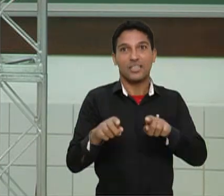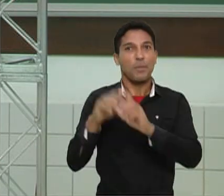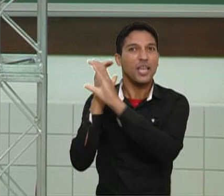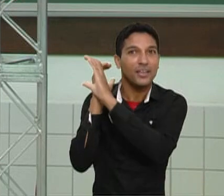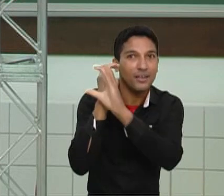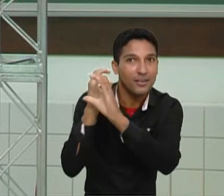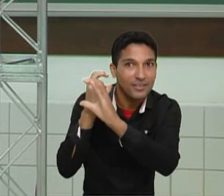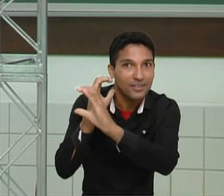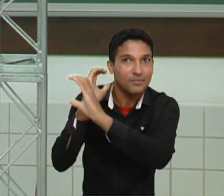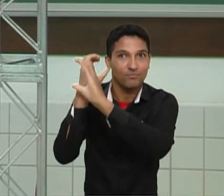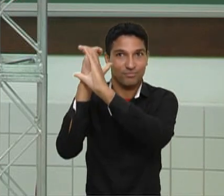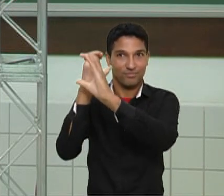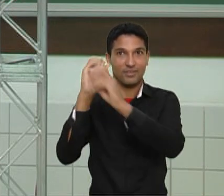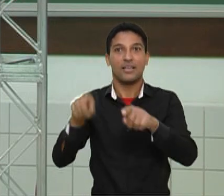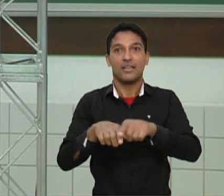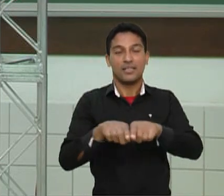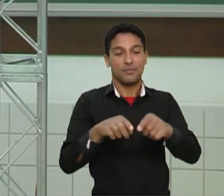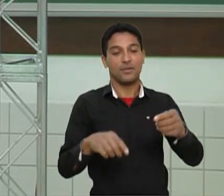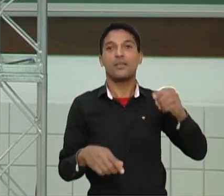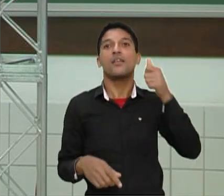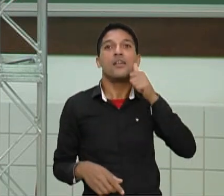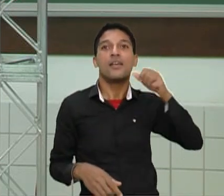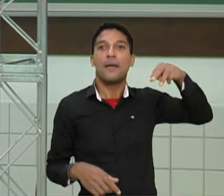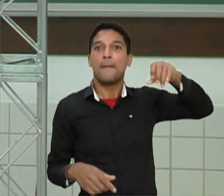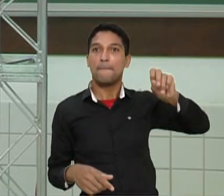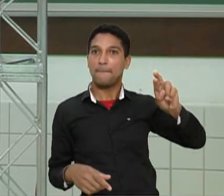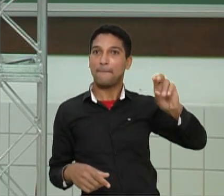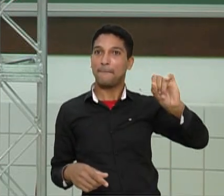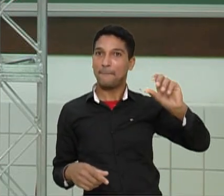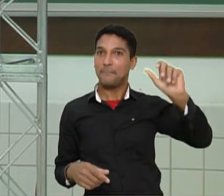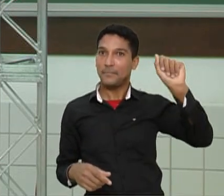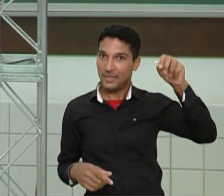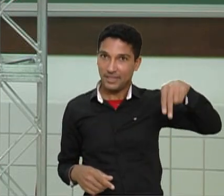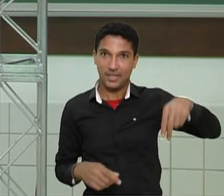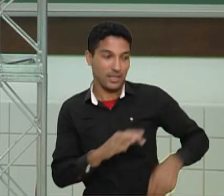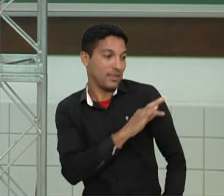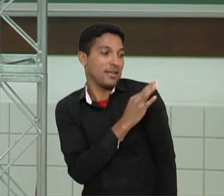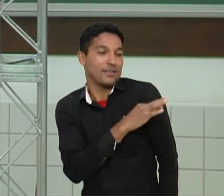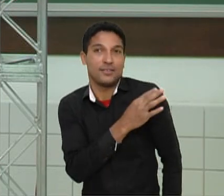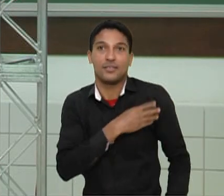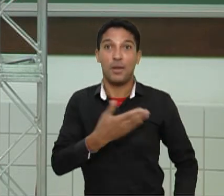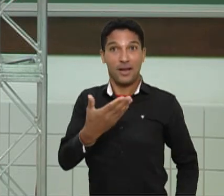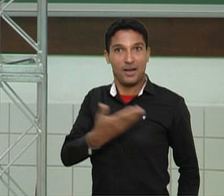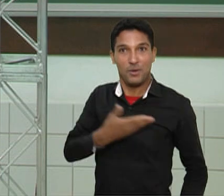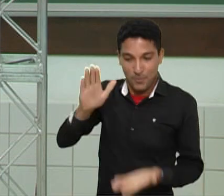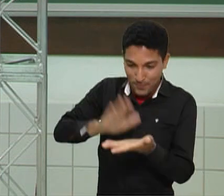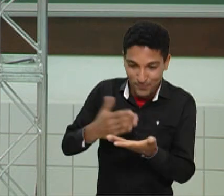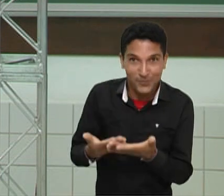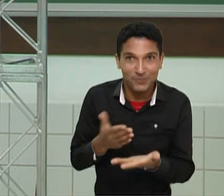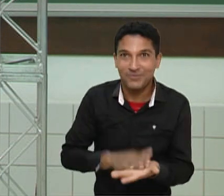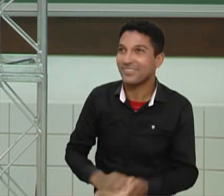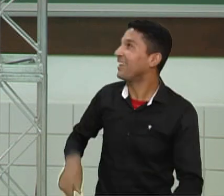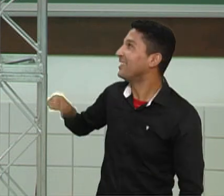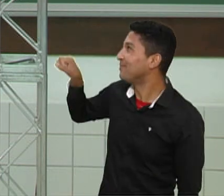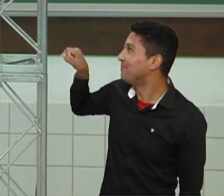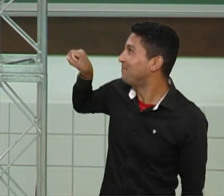cameraman, a Miriam, técnica que está aqui acompanhando as gravações, a Beth e o Davi e também o meu colega intérprete de Libras,